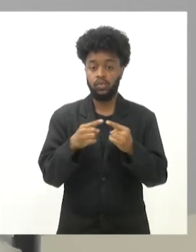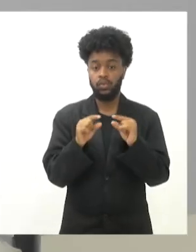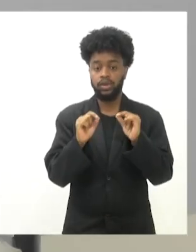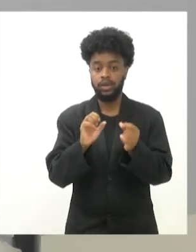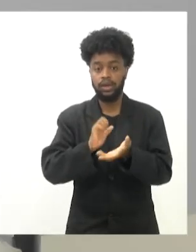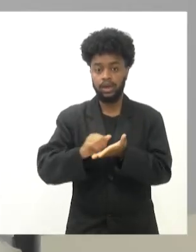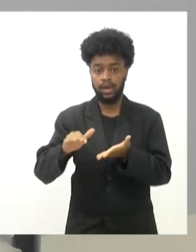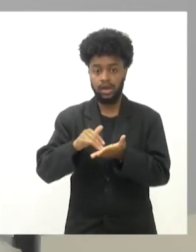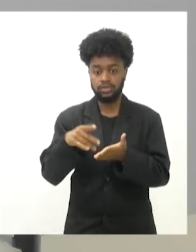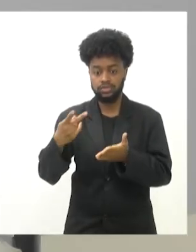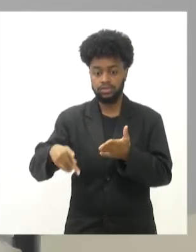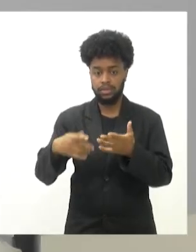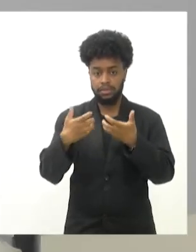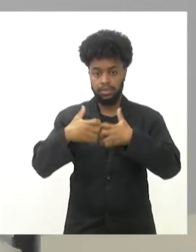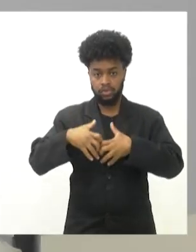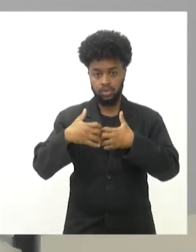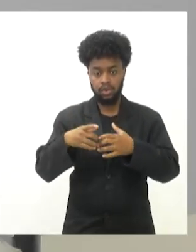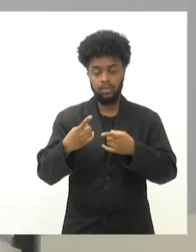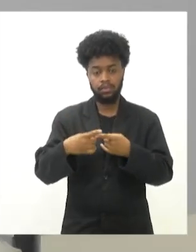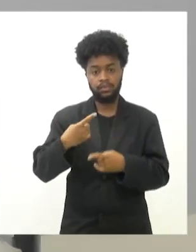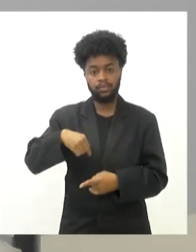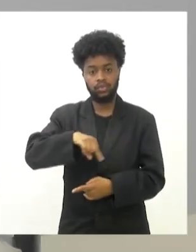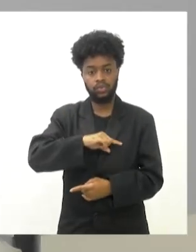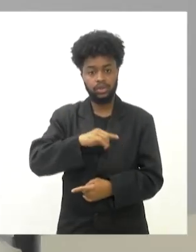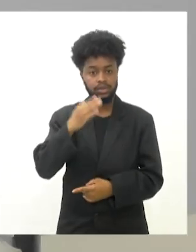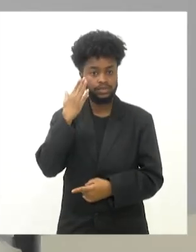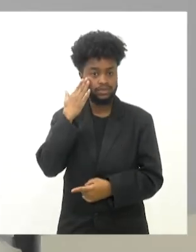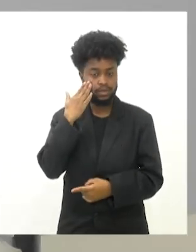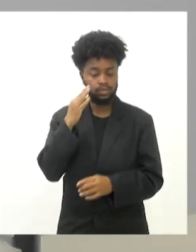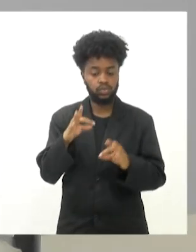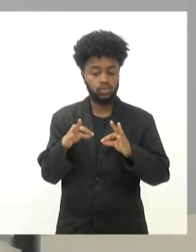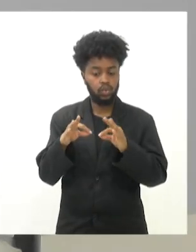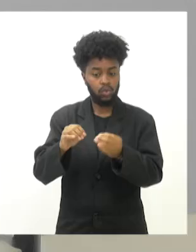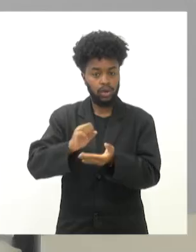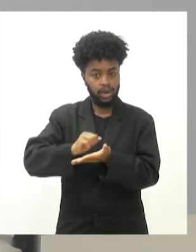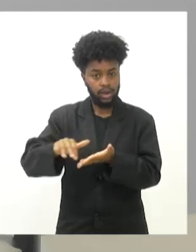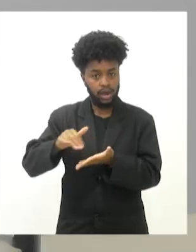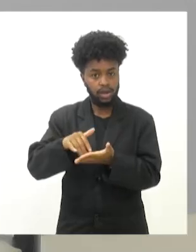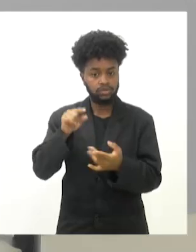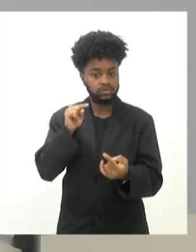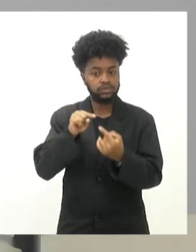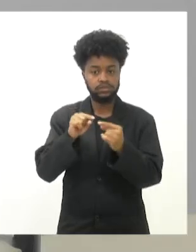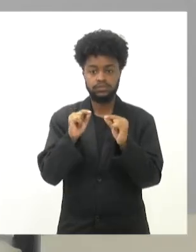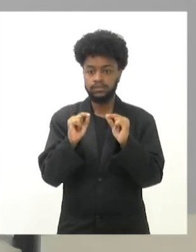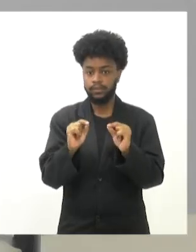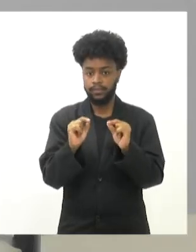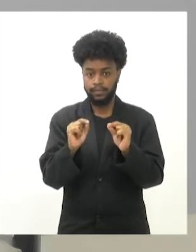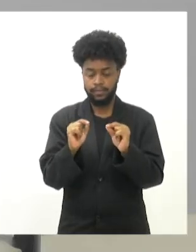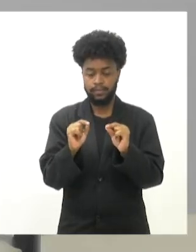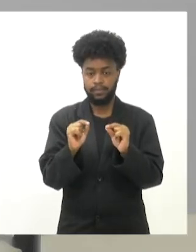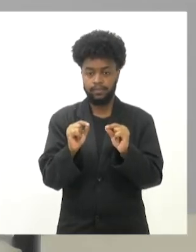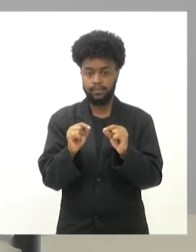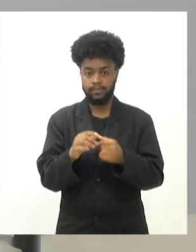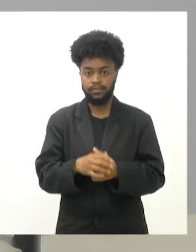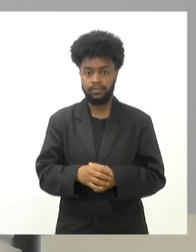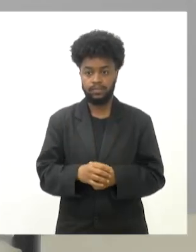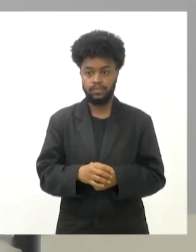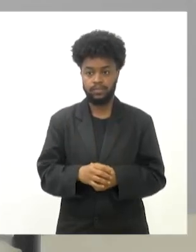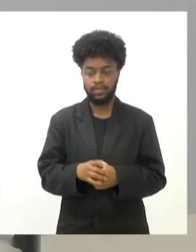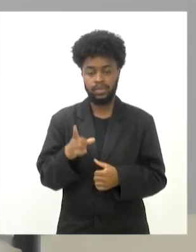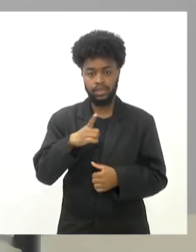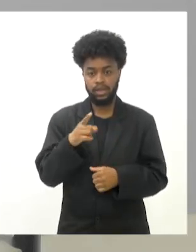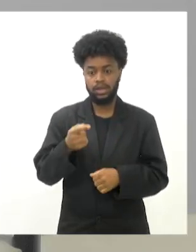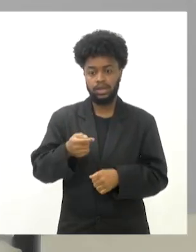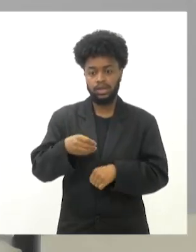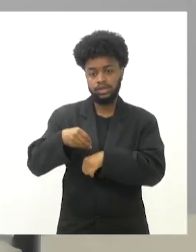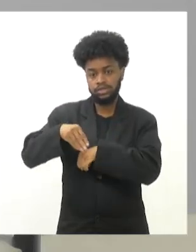a Petrópolis, até porque a gente sabe que todos os gastos você tem ali a